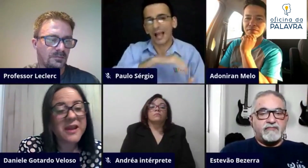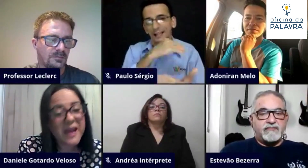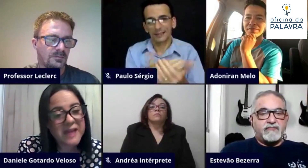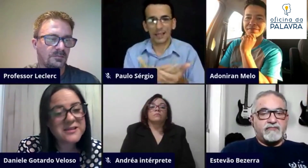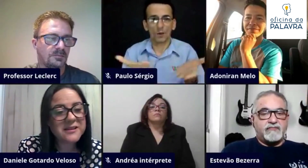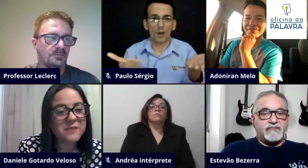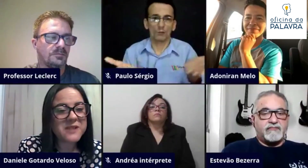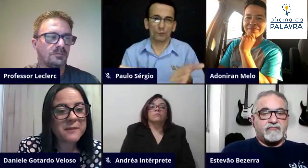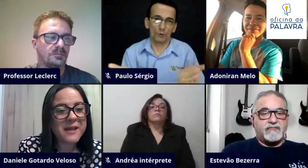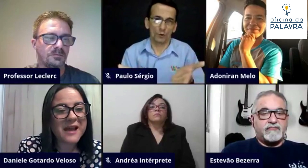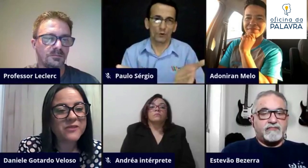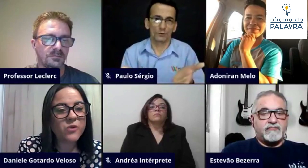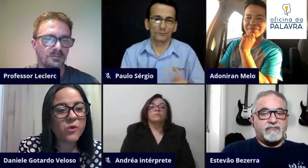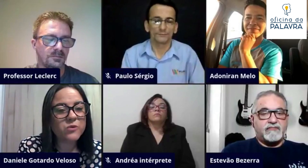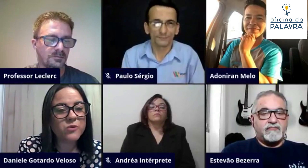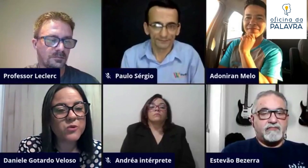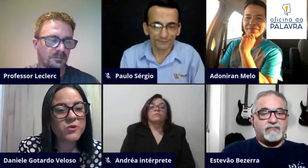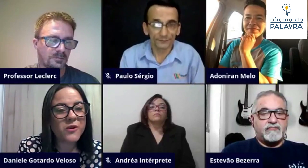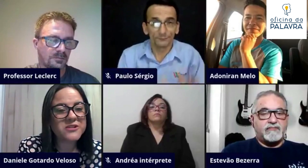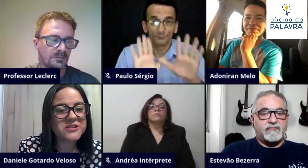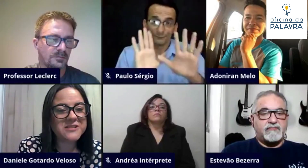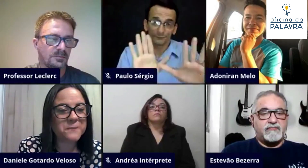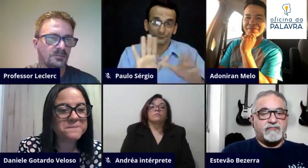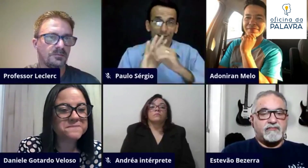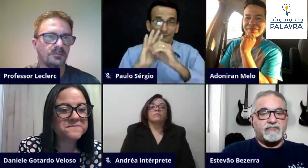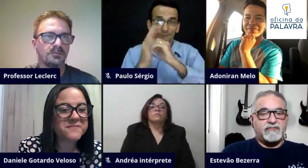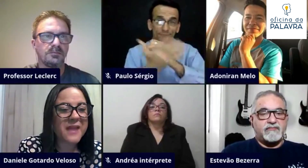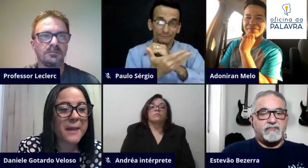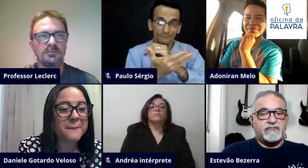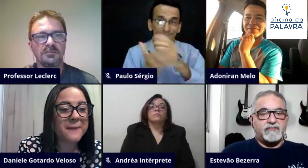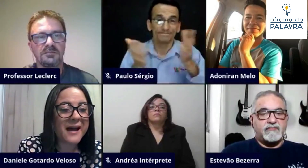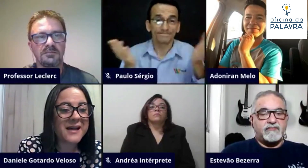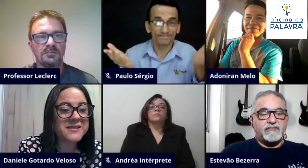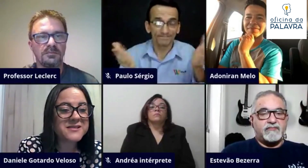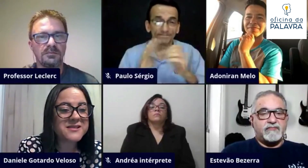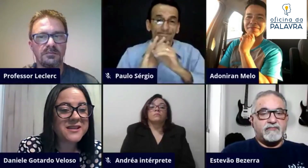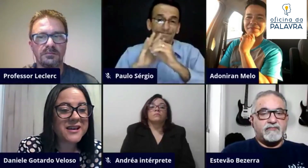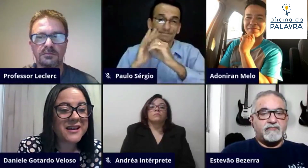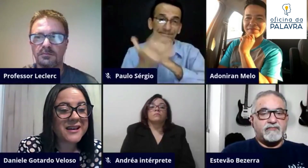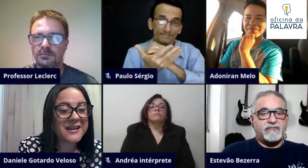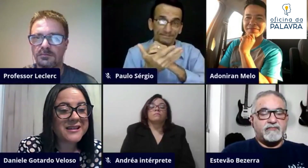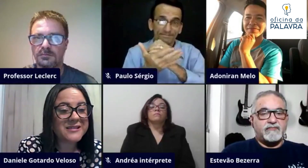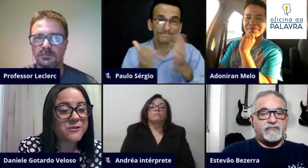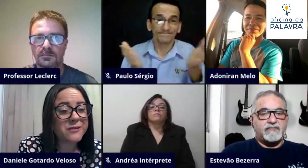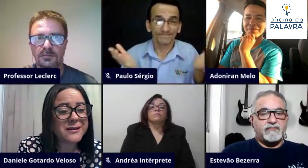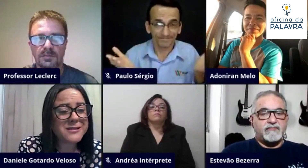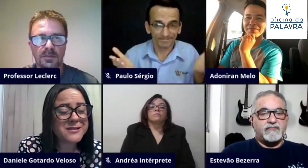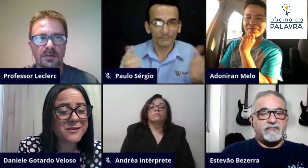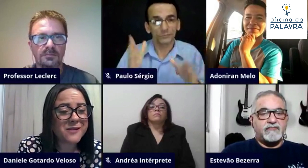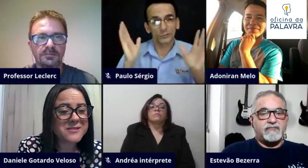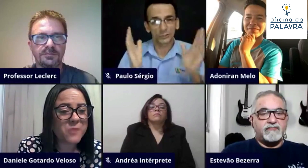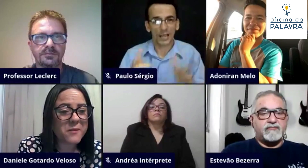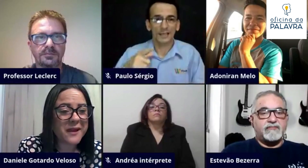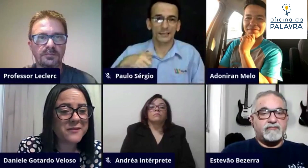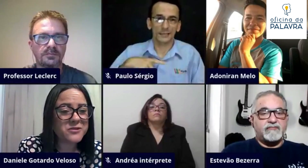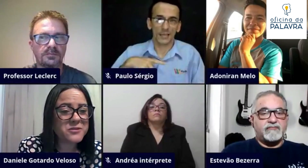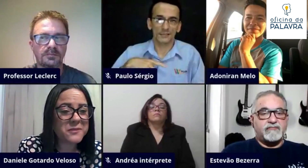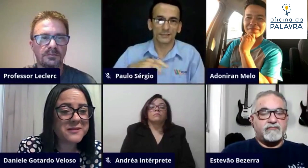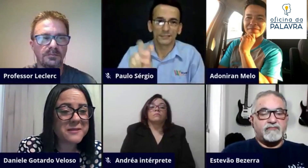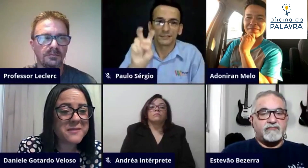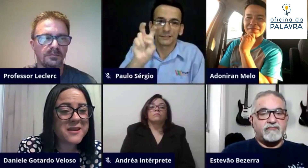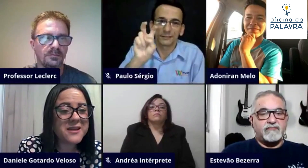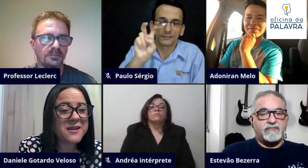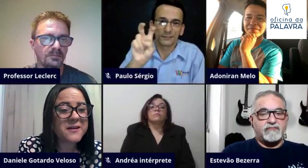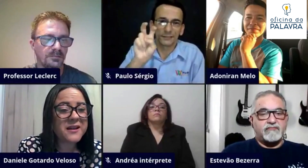texto. Assim, temos trabalhado com o DOT, então. Mas, com relação a esse momento